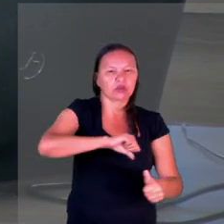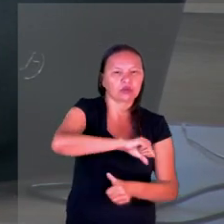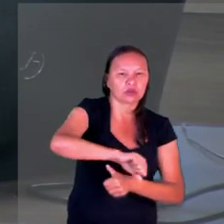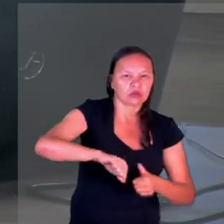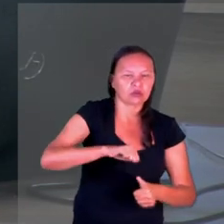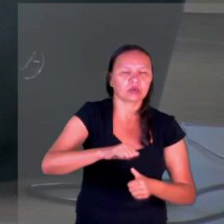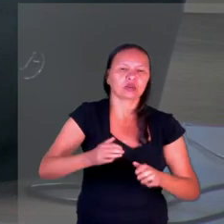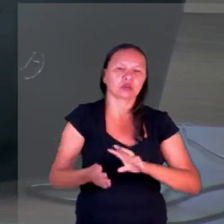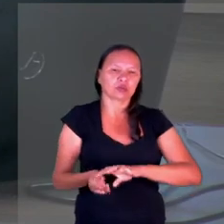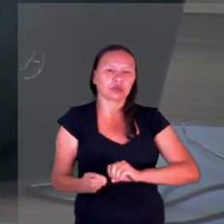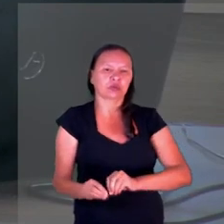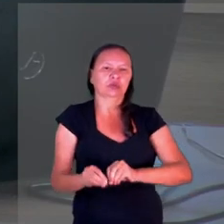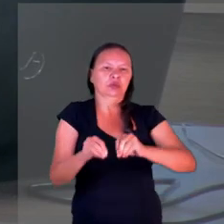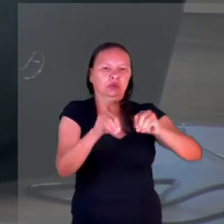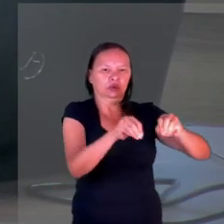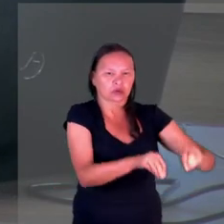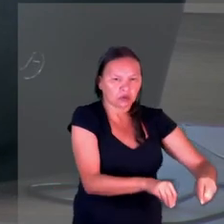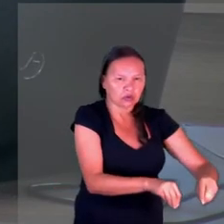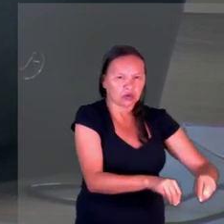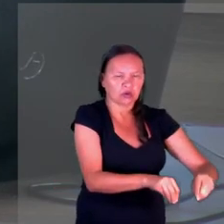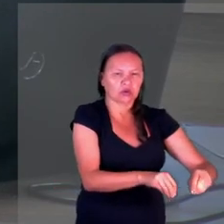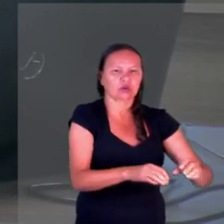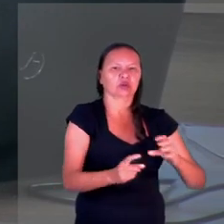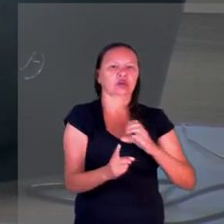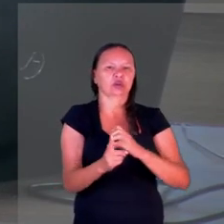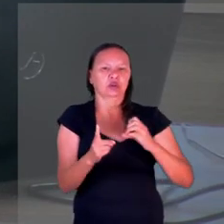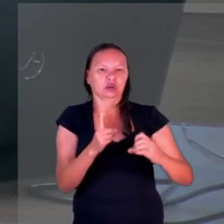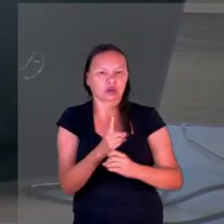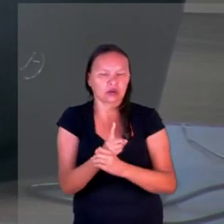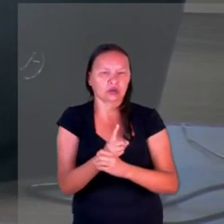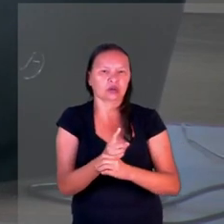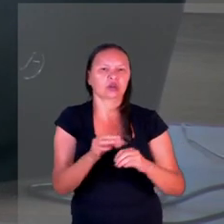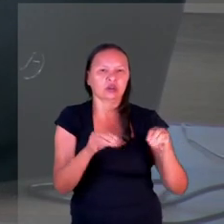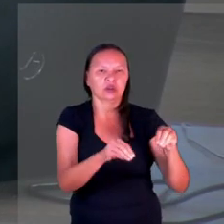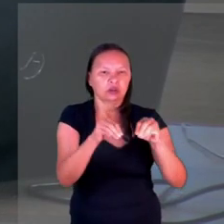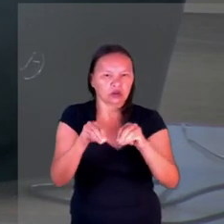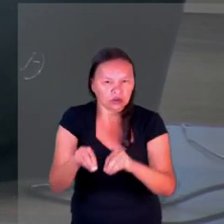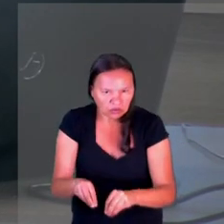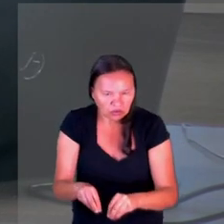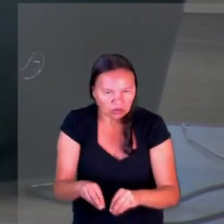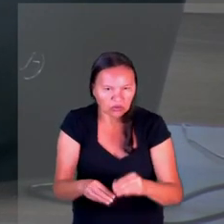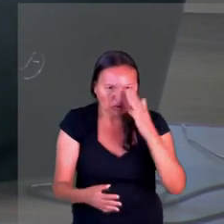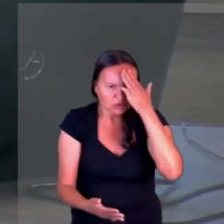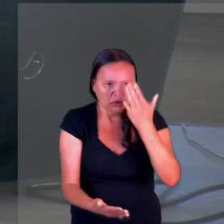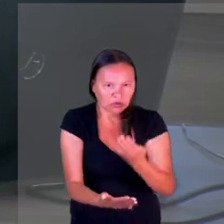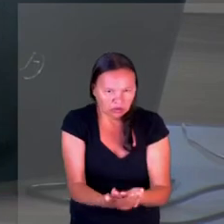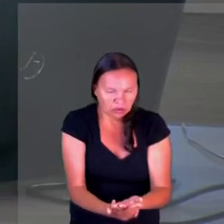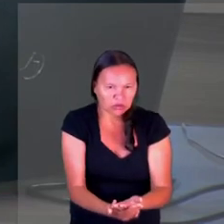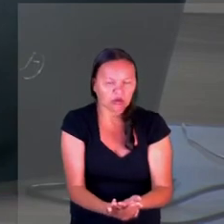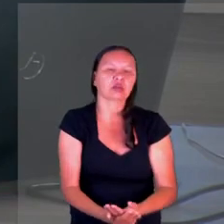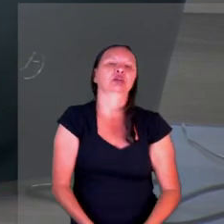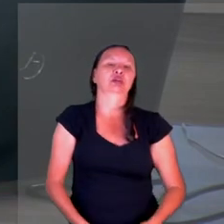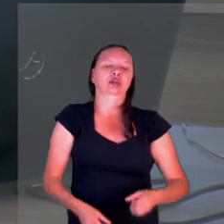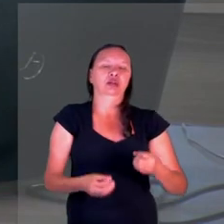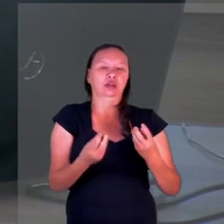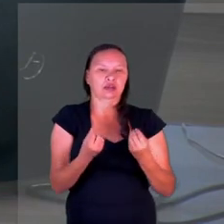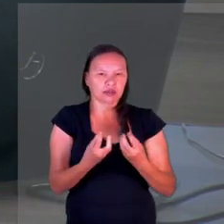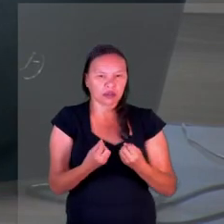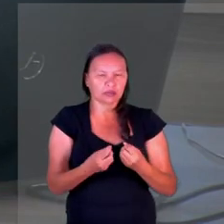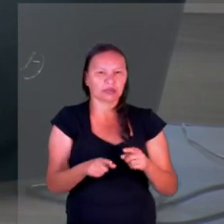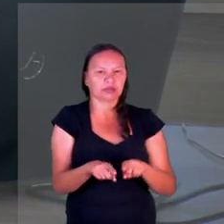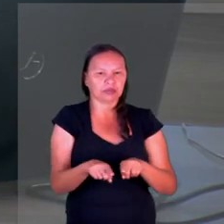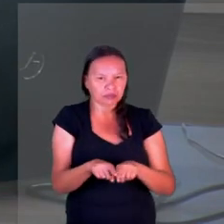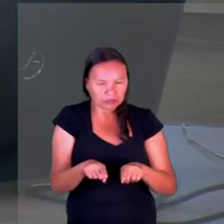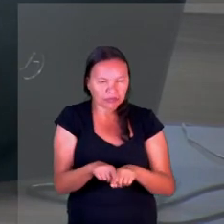desapropriação e deixar aquelas comunidades que ali Residem então eu acredito que para além dessas práticas a gente